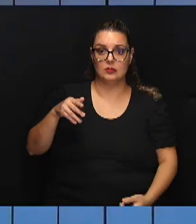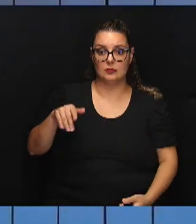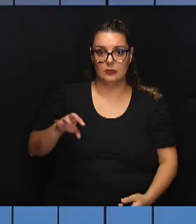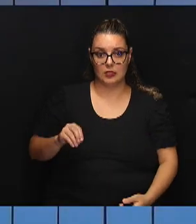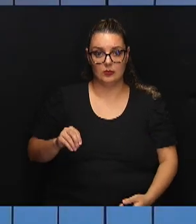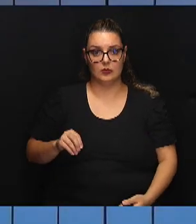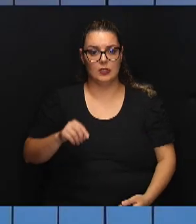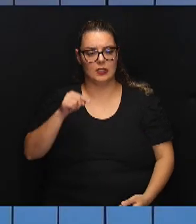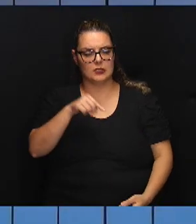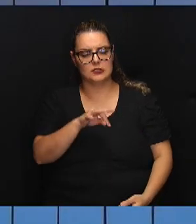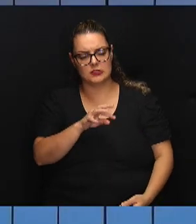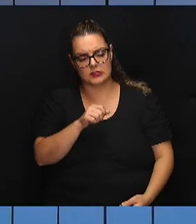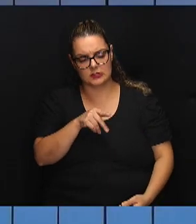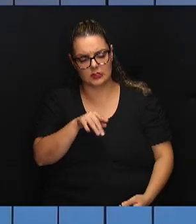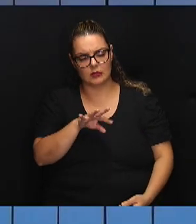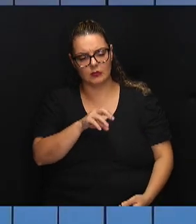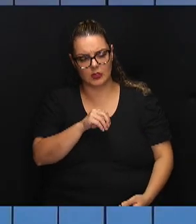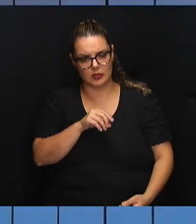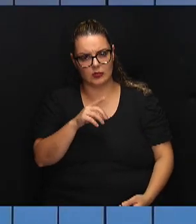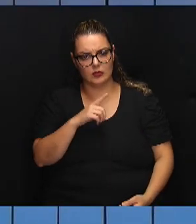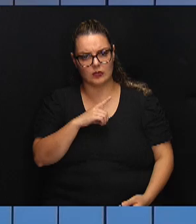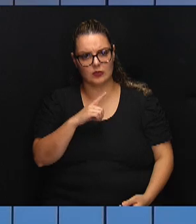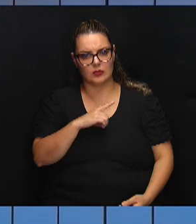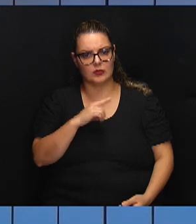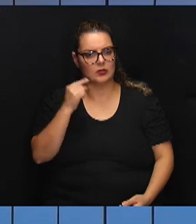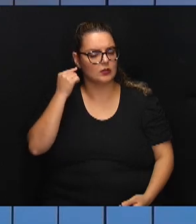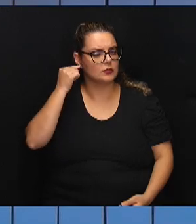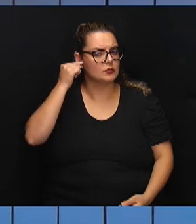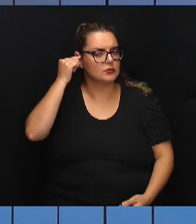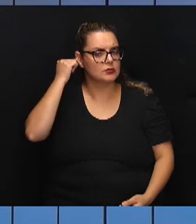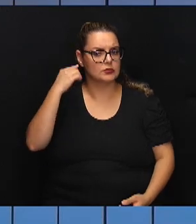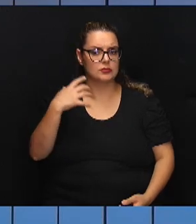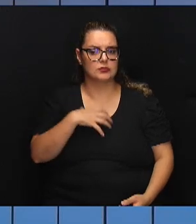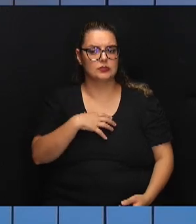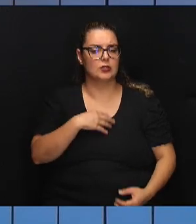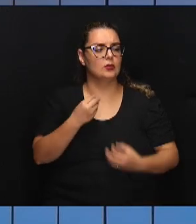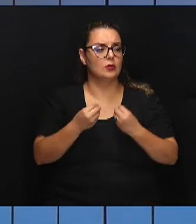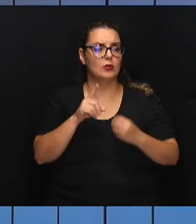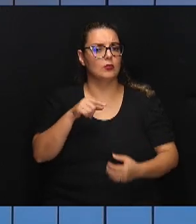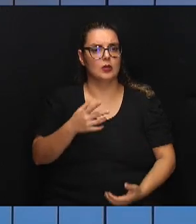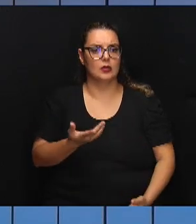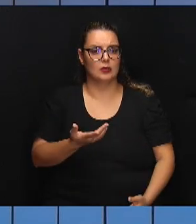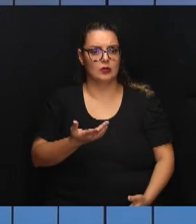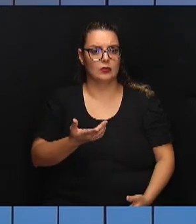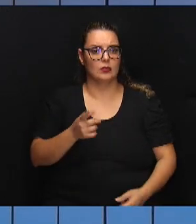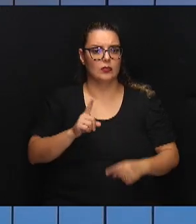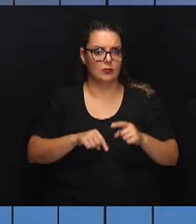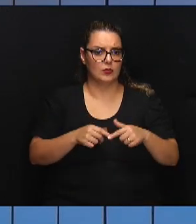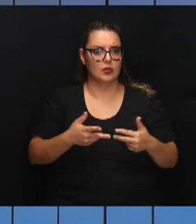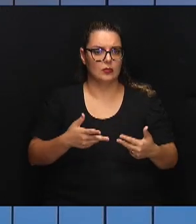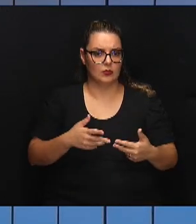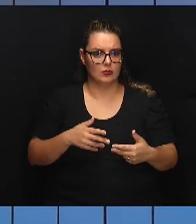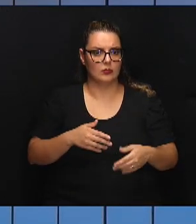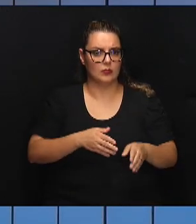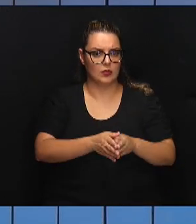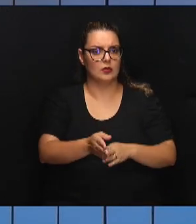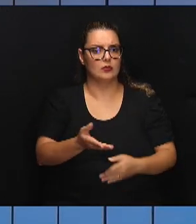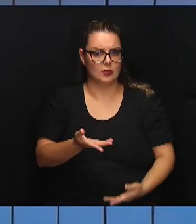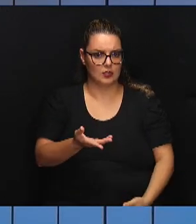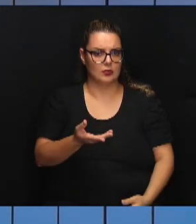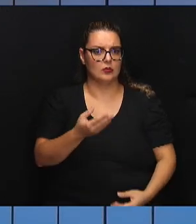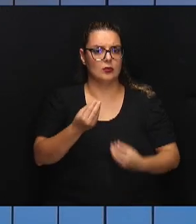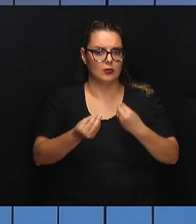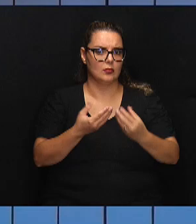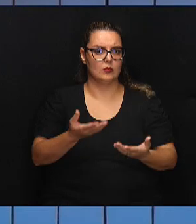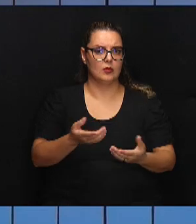tampão, doutora, ele tem um formato específico? Como que ele é? E o material também mais recomendado? O